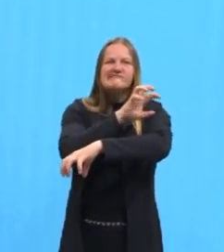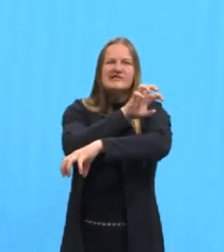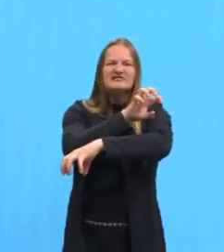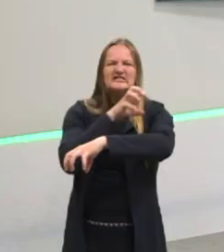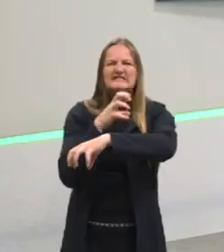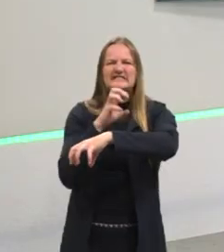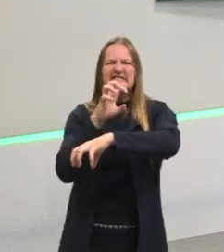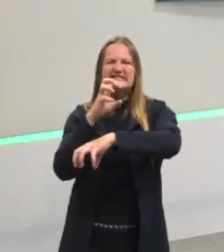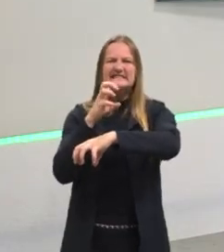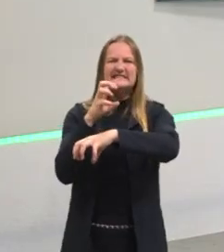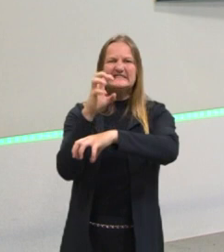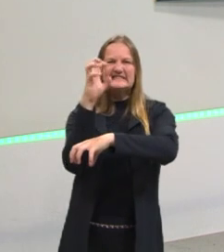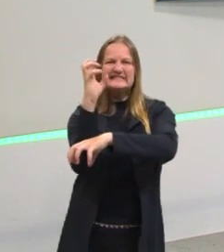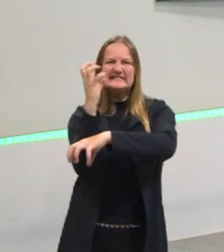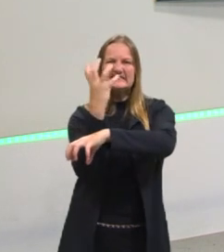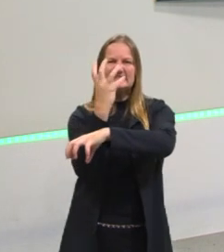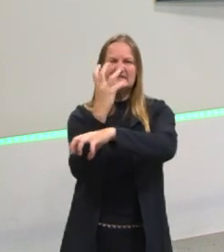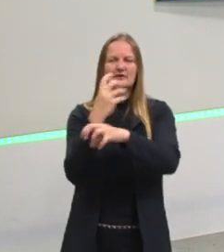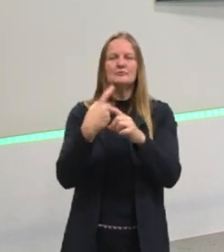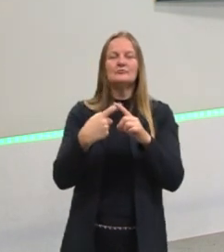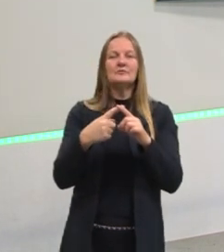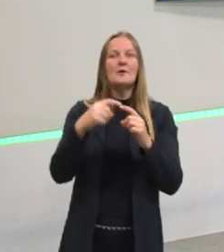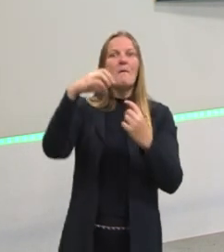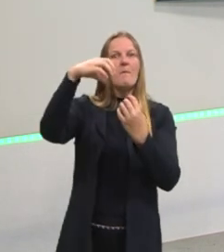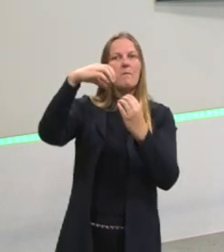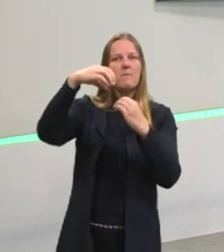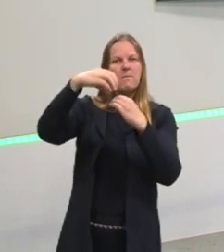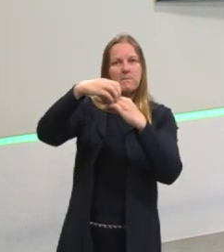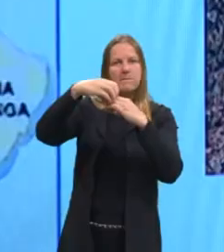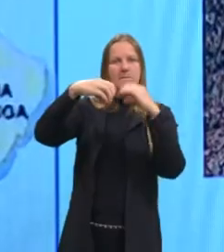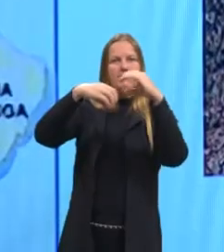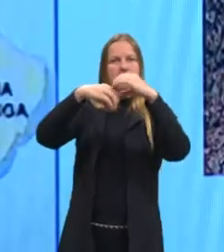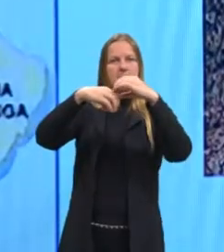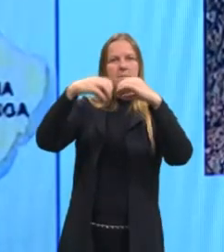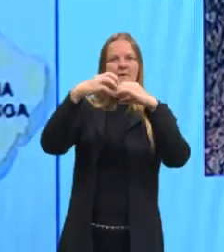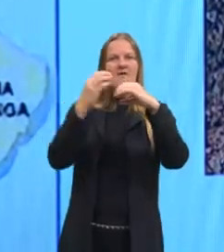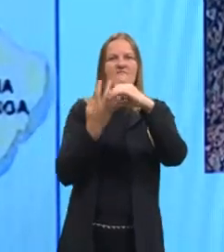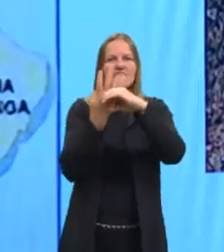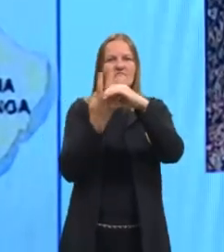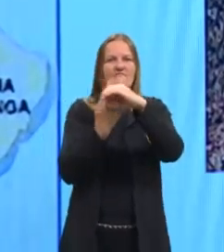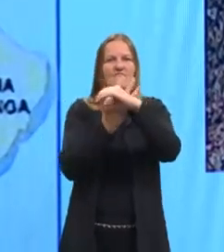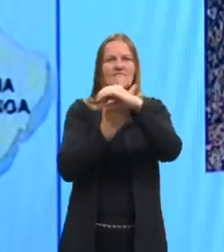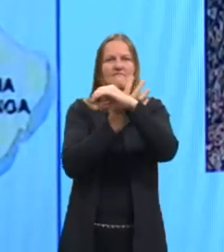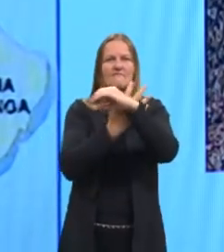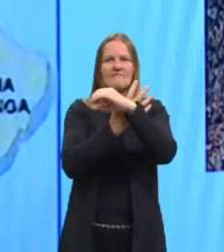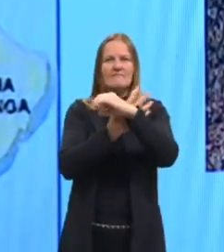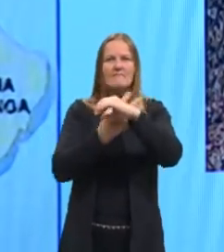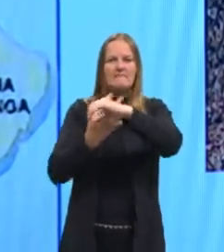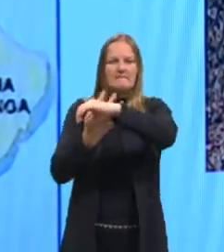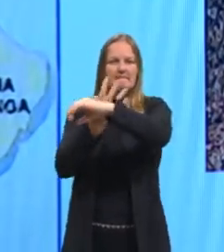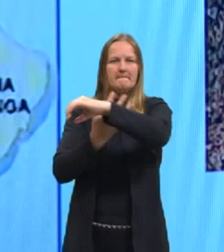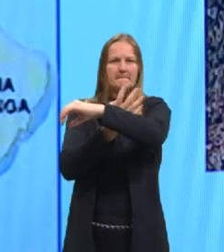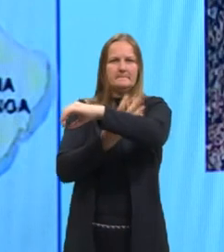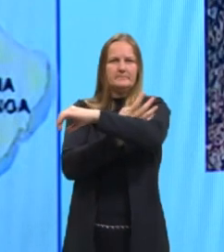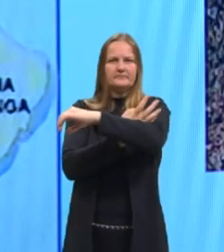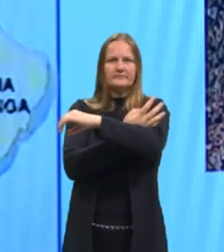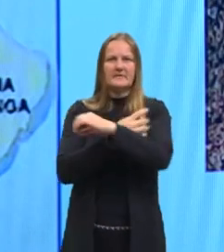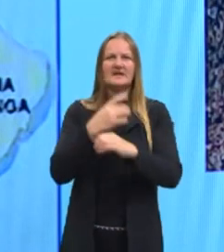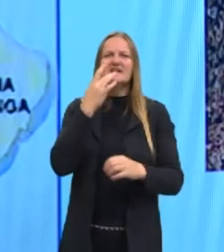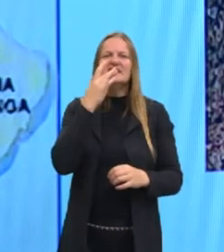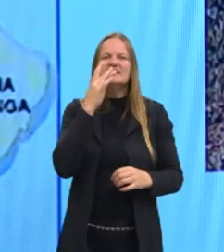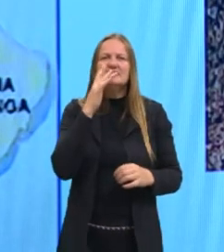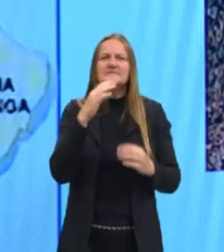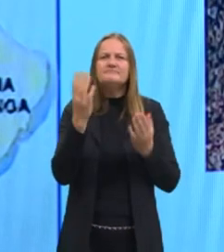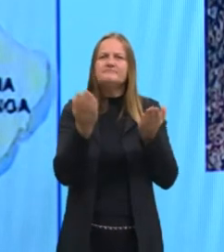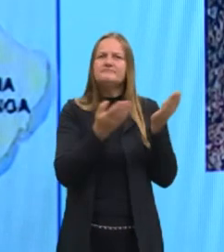vegetação também tu vai ter ó cactáceos né cactos aqui relacionados a isso olha só como é que é né branco aqui